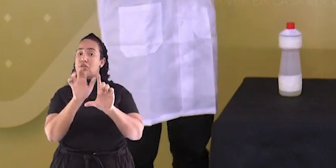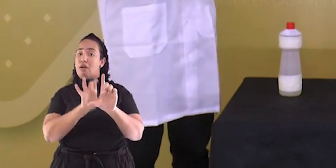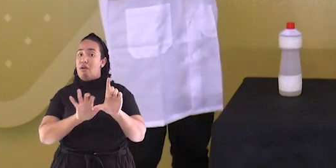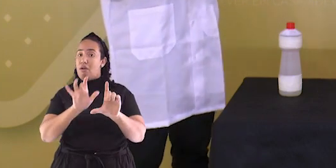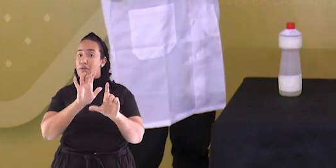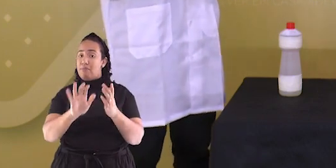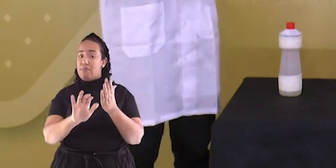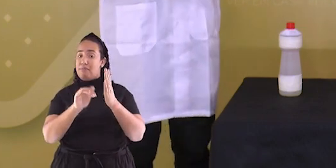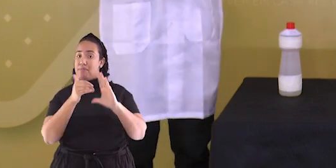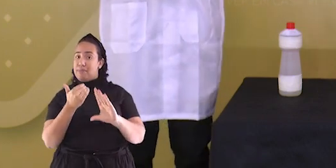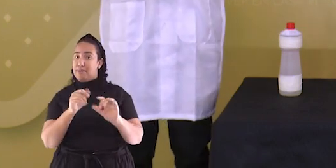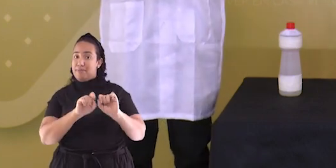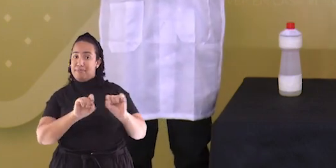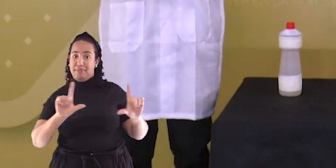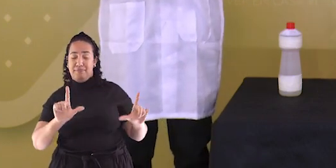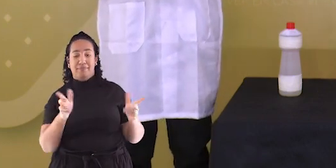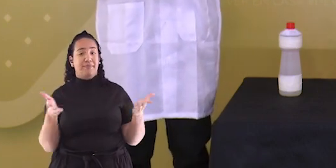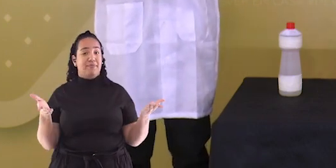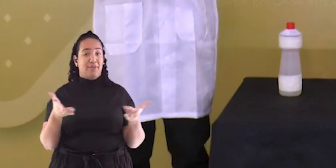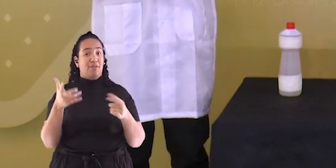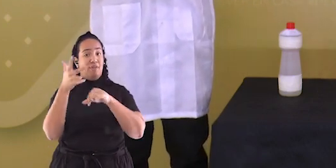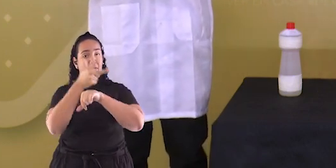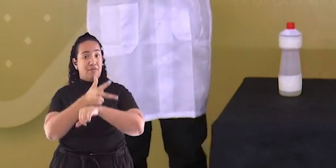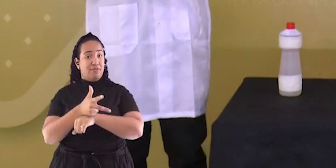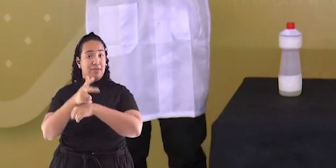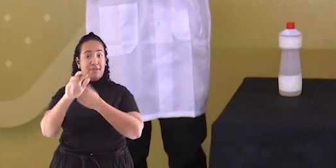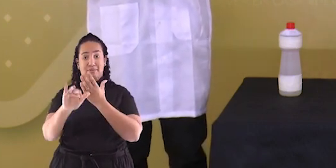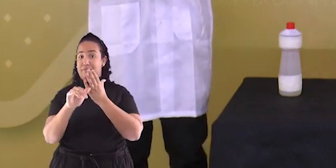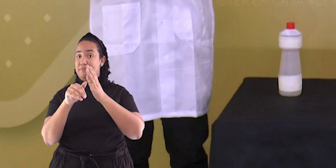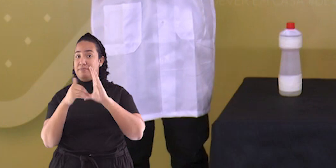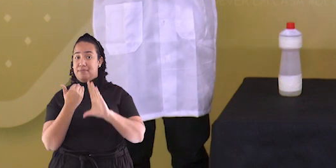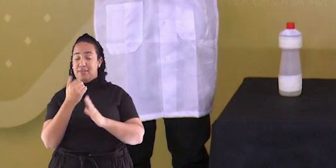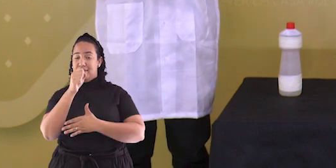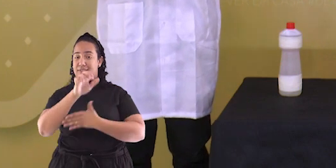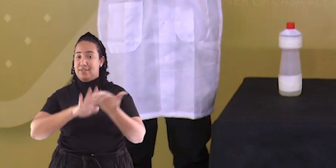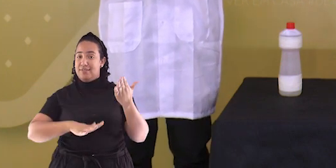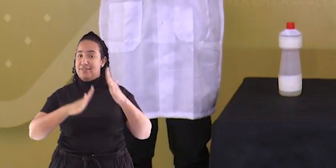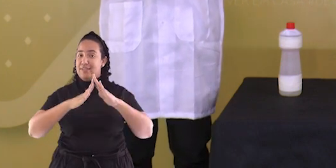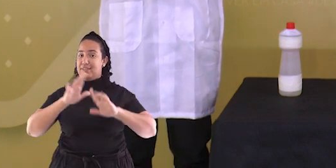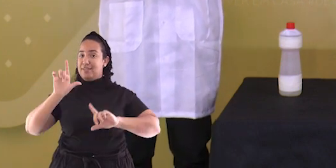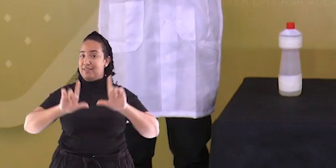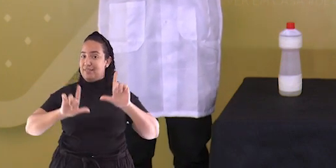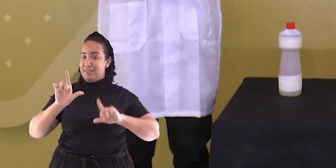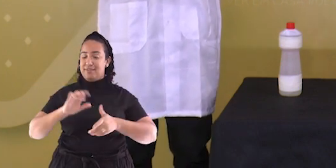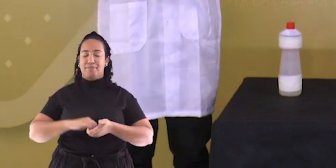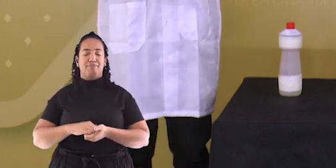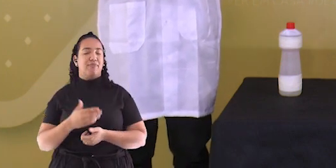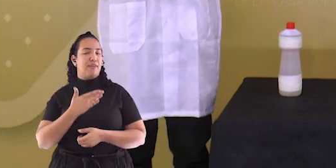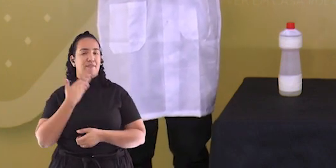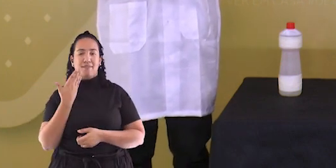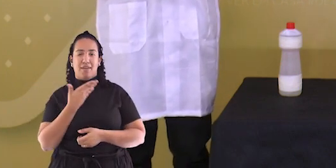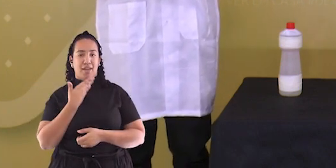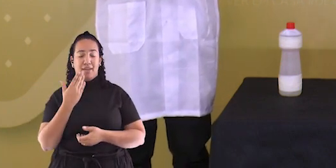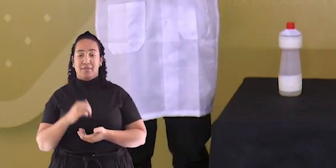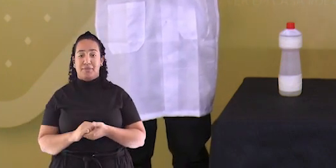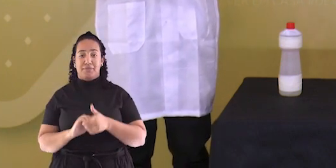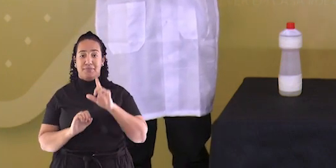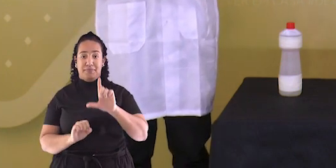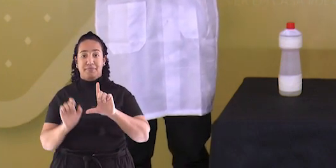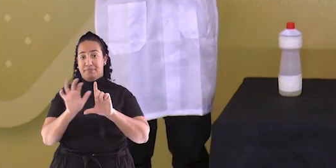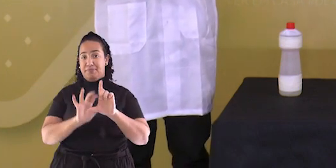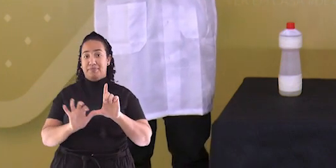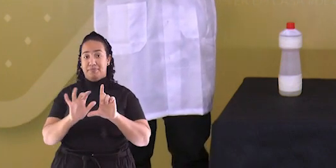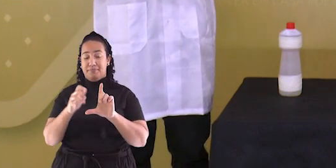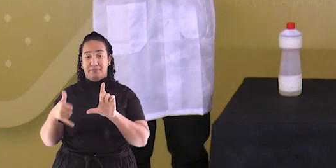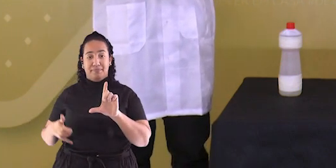está aqui na tela. Grave seu vídeo e envie pra gente. Envie para o Dever em Casa na TV. É bem fácil. É só apontar a câmera do seu celular para o